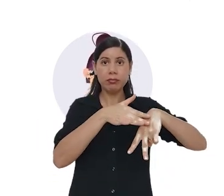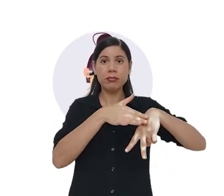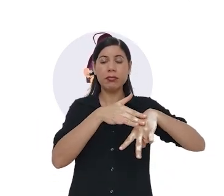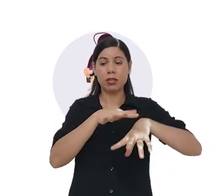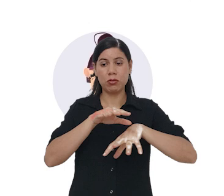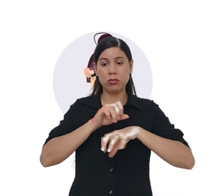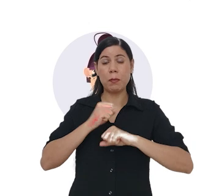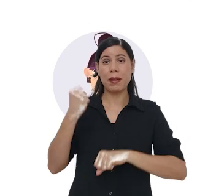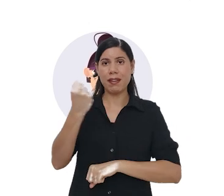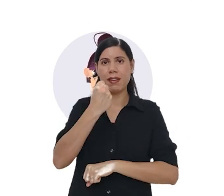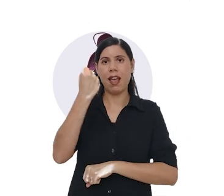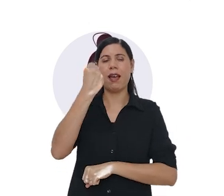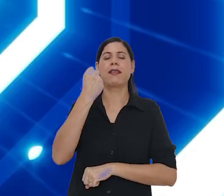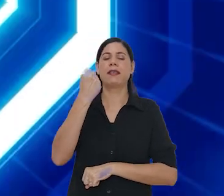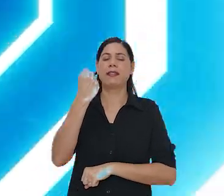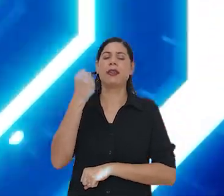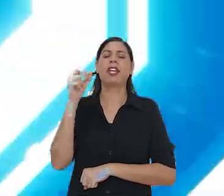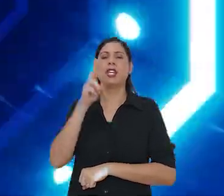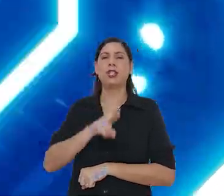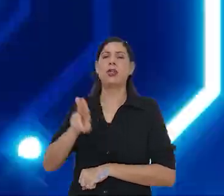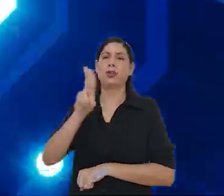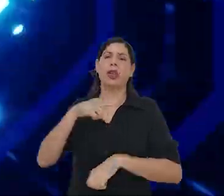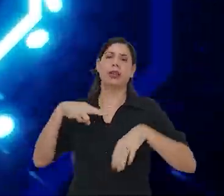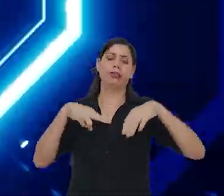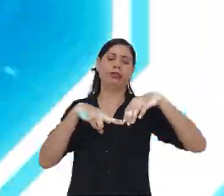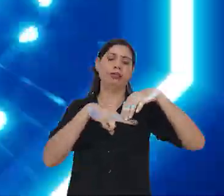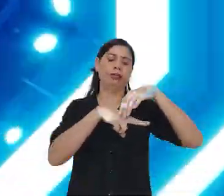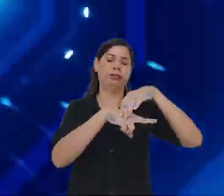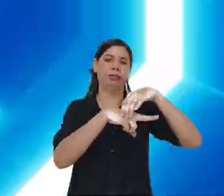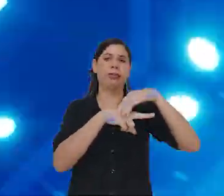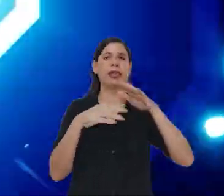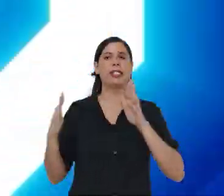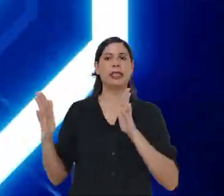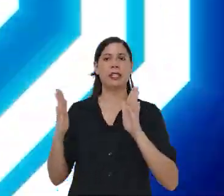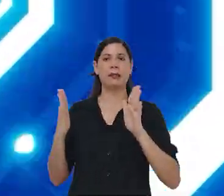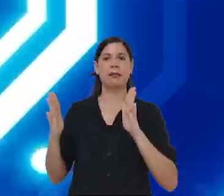na forma mais grave da doença, haviam usado as câmaras de